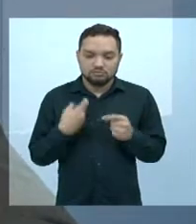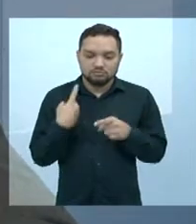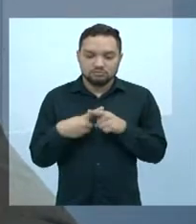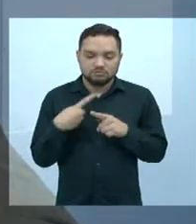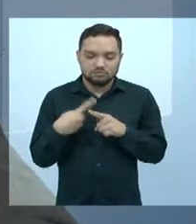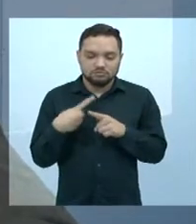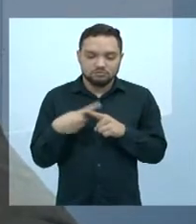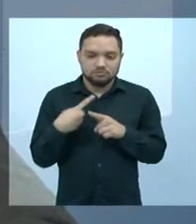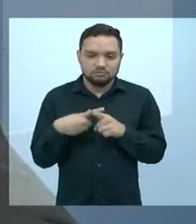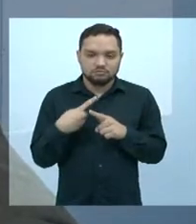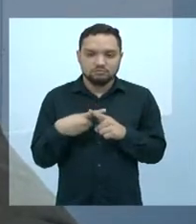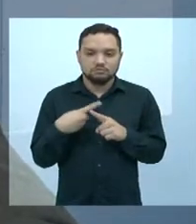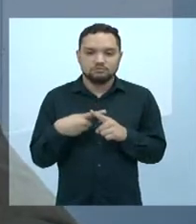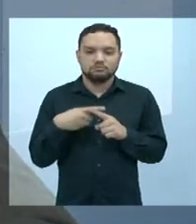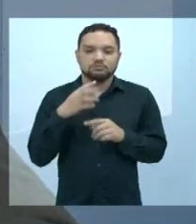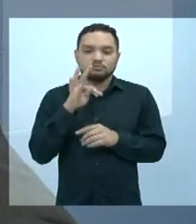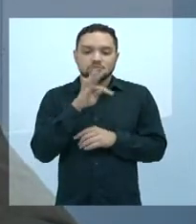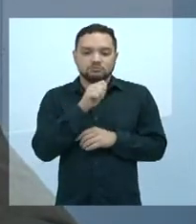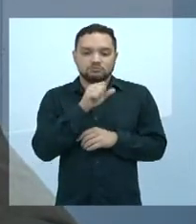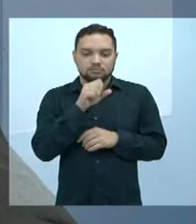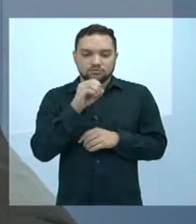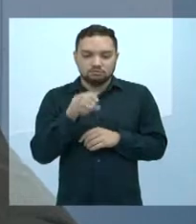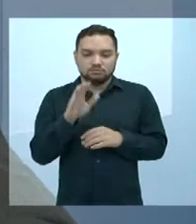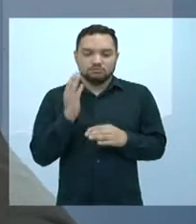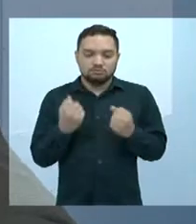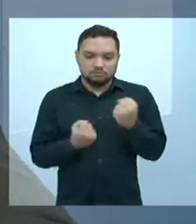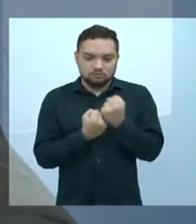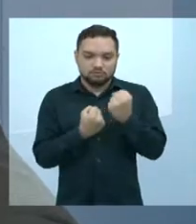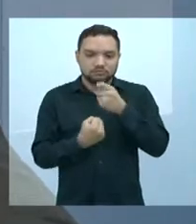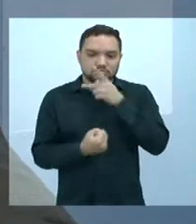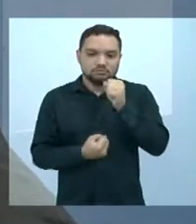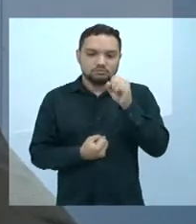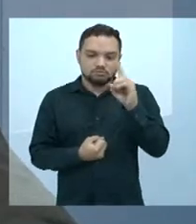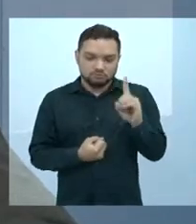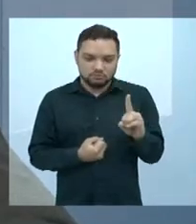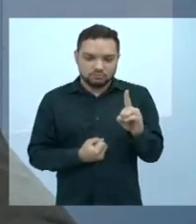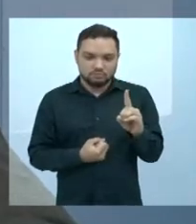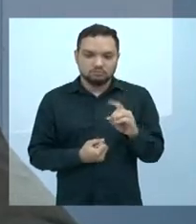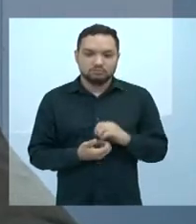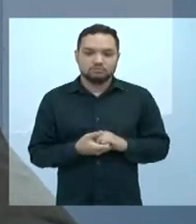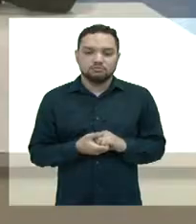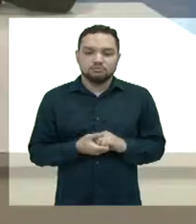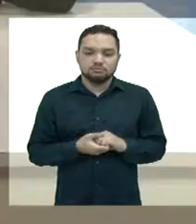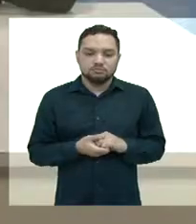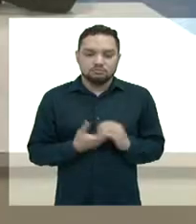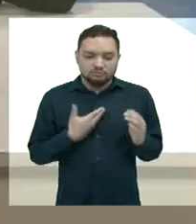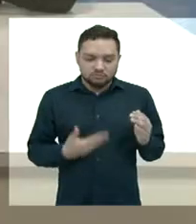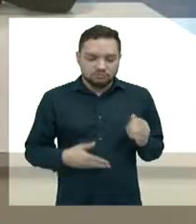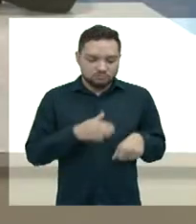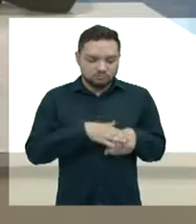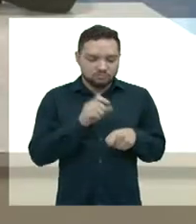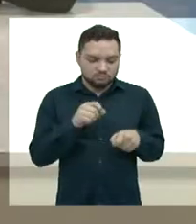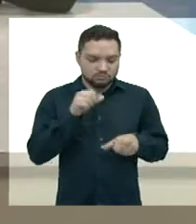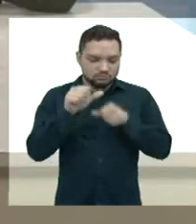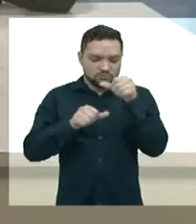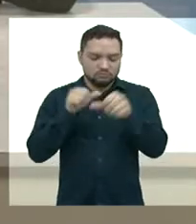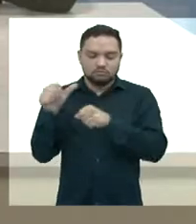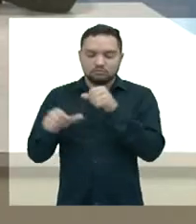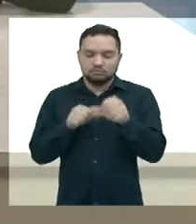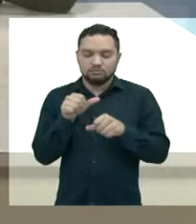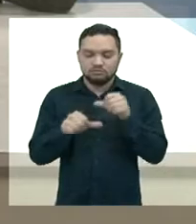Porque Tasso elegeu todos os governadores do PSDB. Governo das mudanças. Todos os governadores do PSDB.